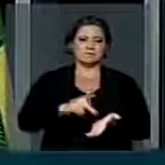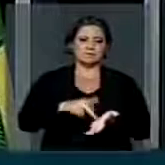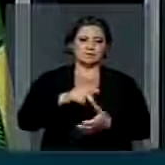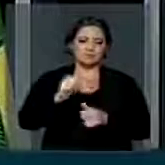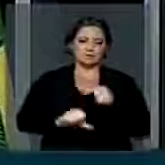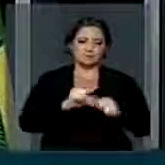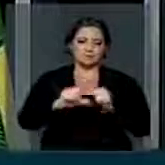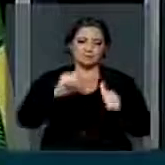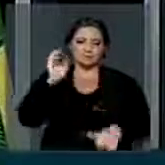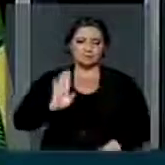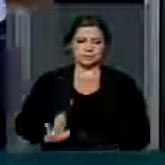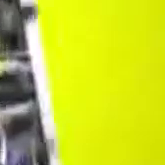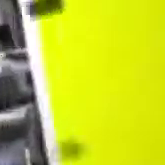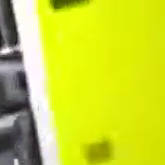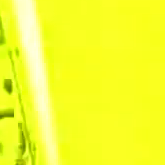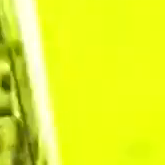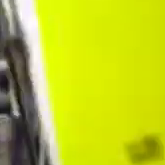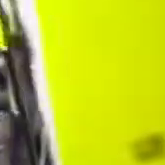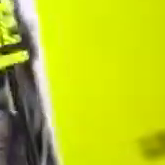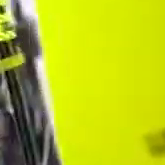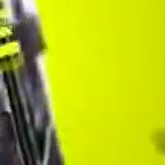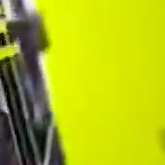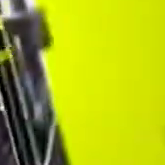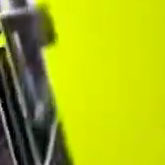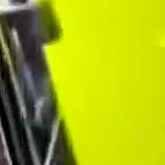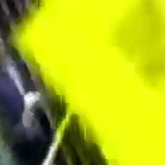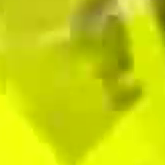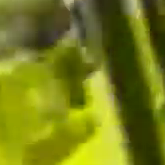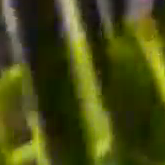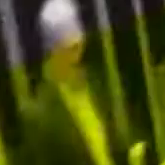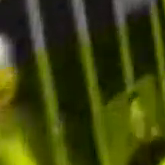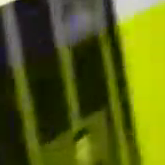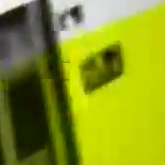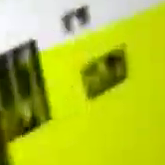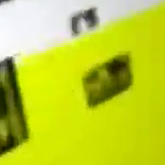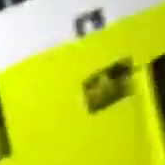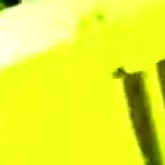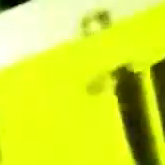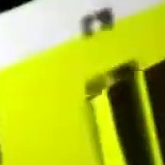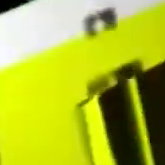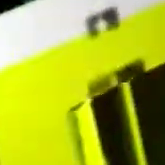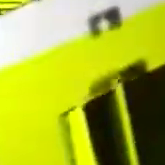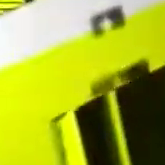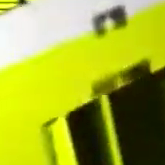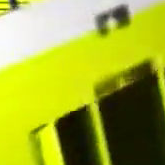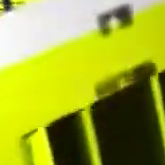Brasil. Muito obrigado. Que não que sejam menos importantes.